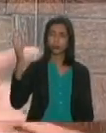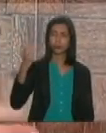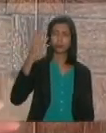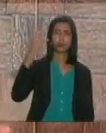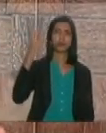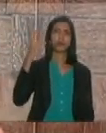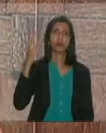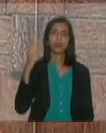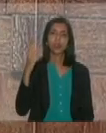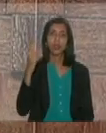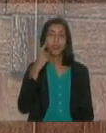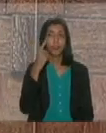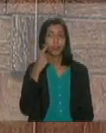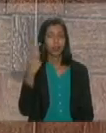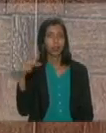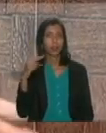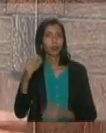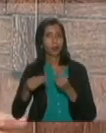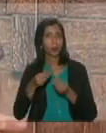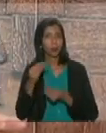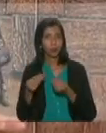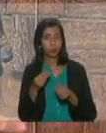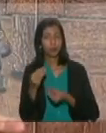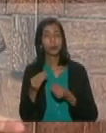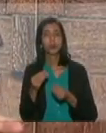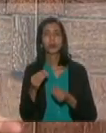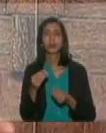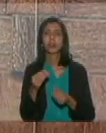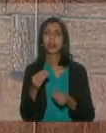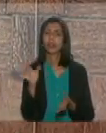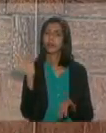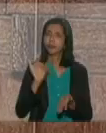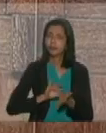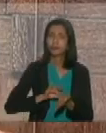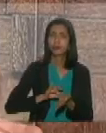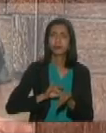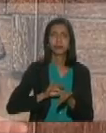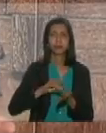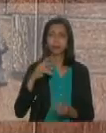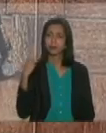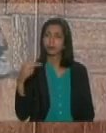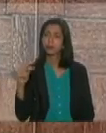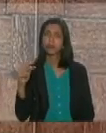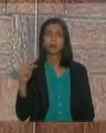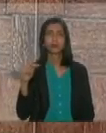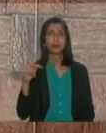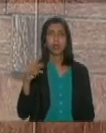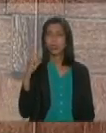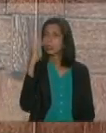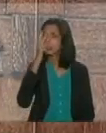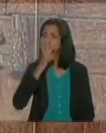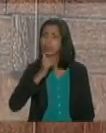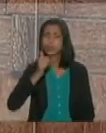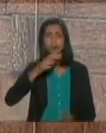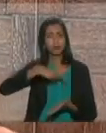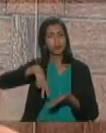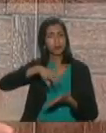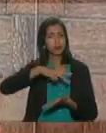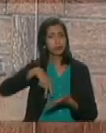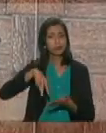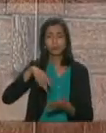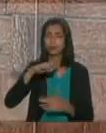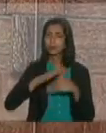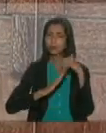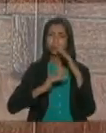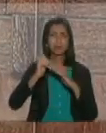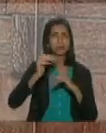a inspiração no Lenny Daly, de alguma forma. Ele era muito autêntico, ele era muito original, ele era lindo